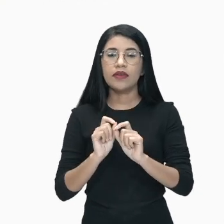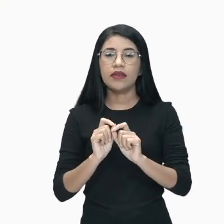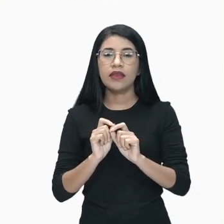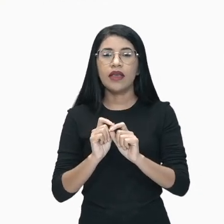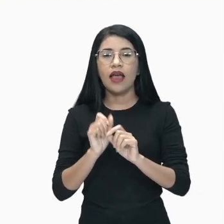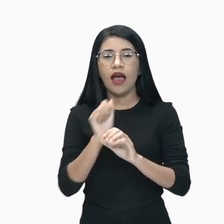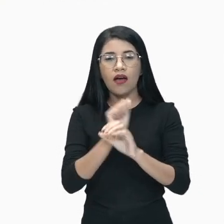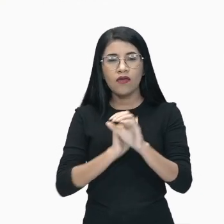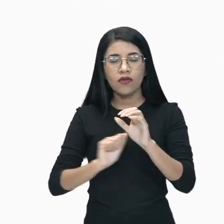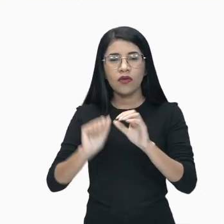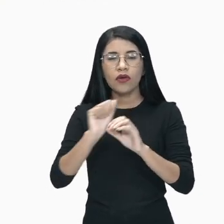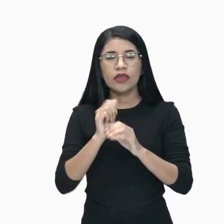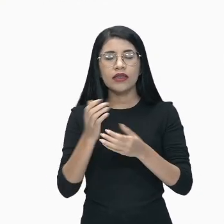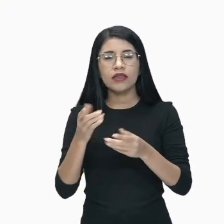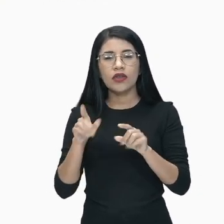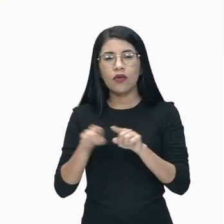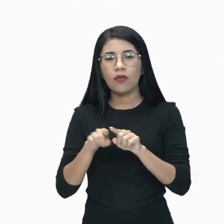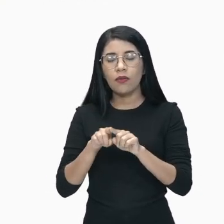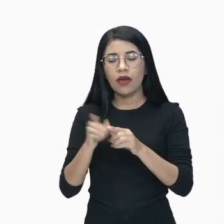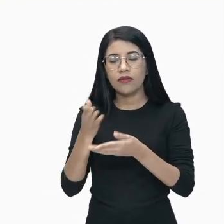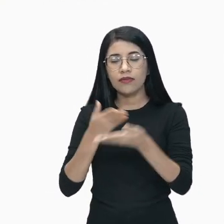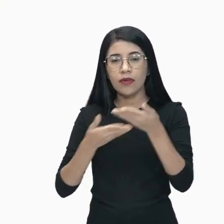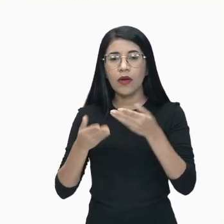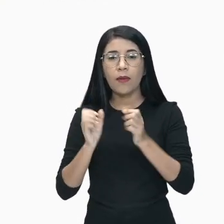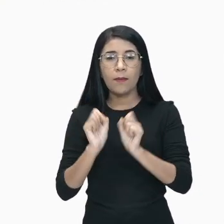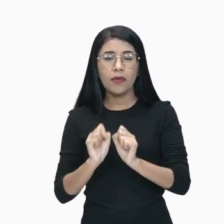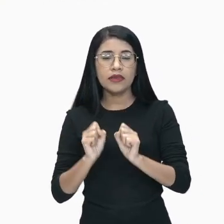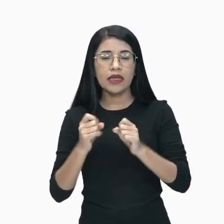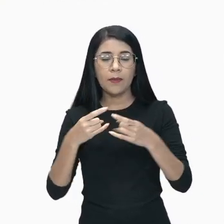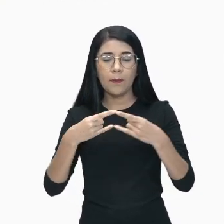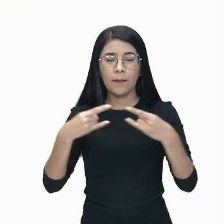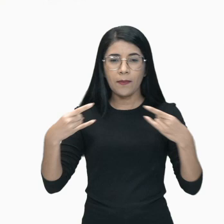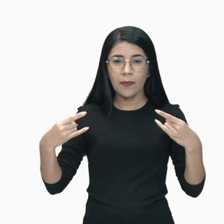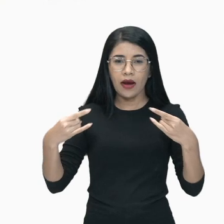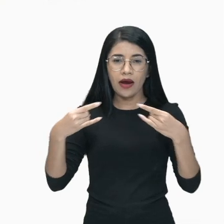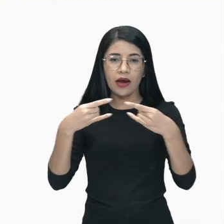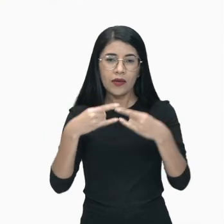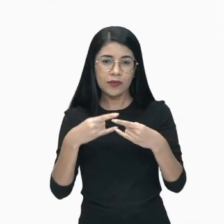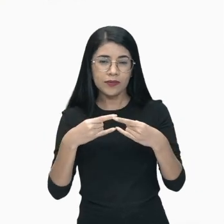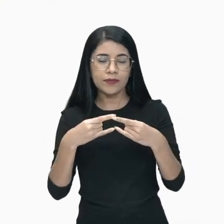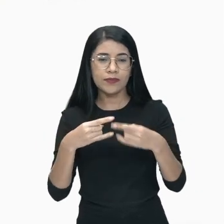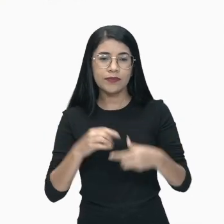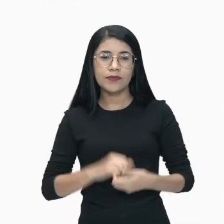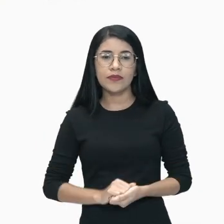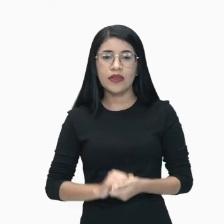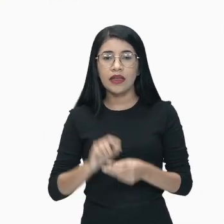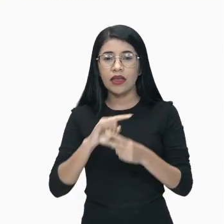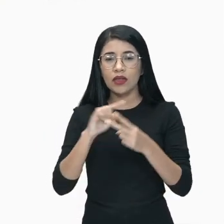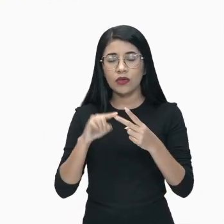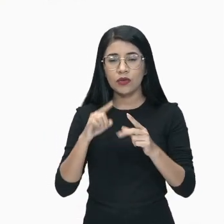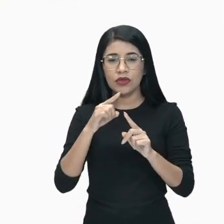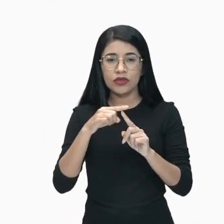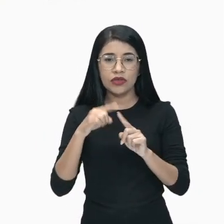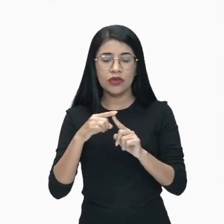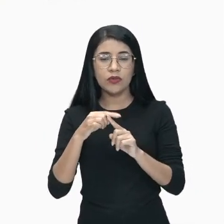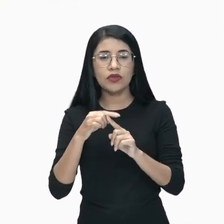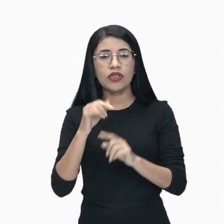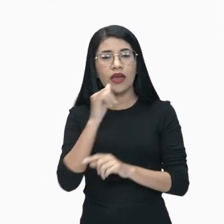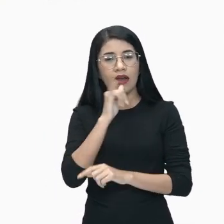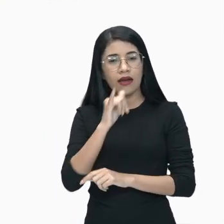de interação, que podem ser de atração e repulsão, entre duas cargas